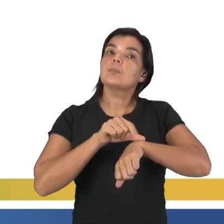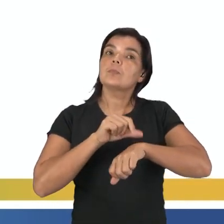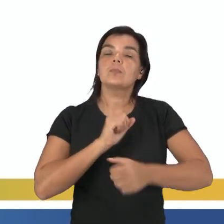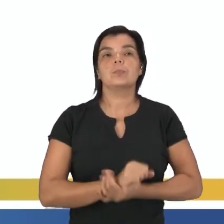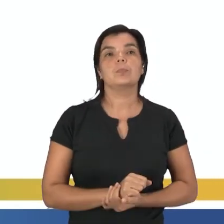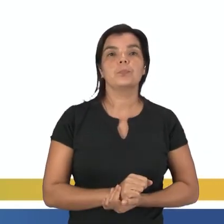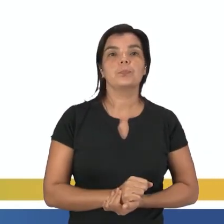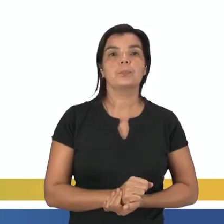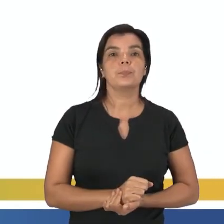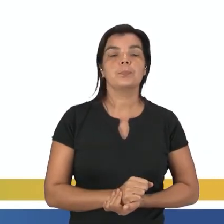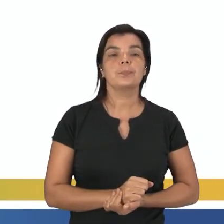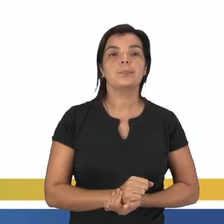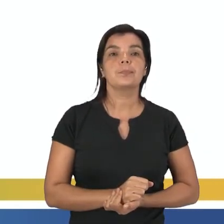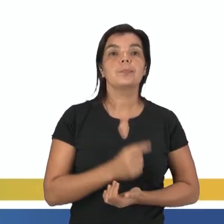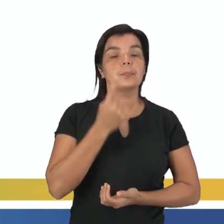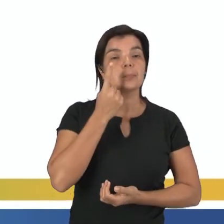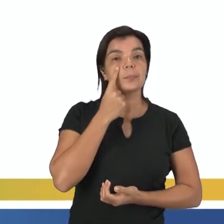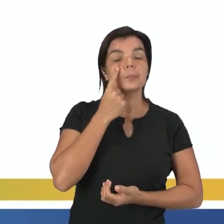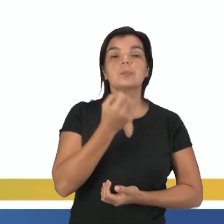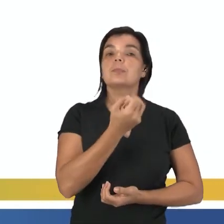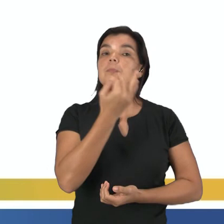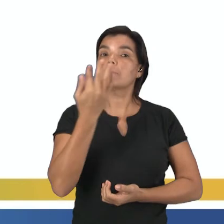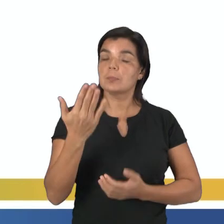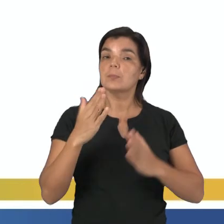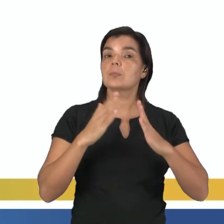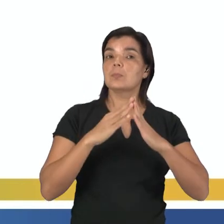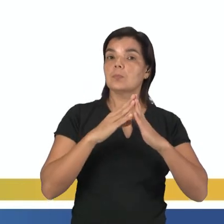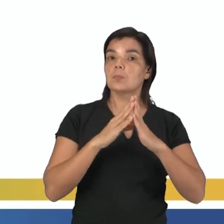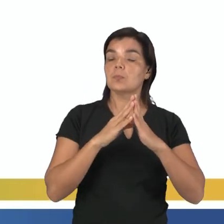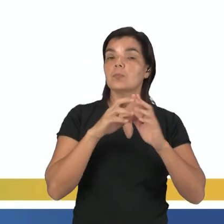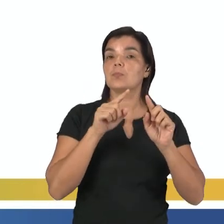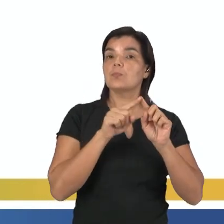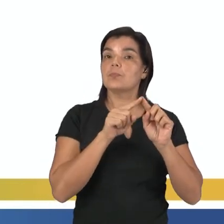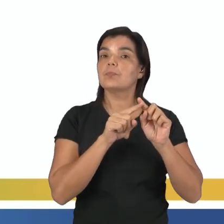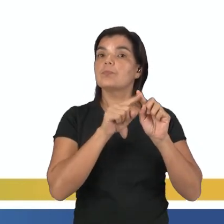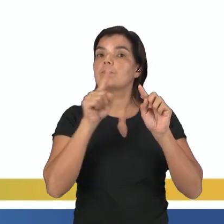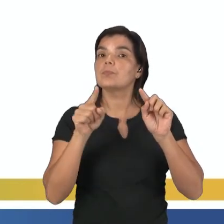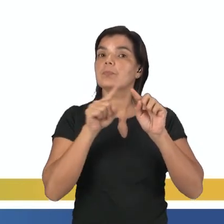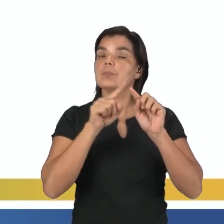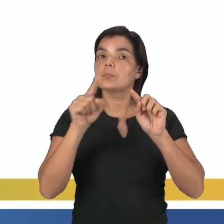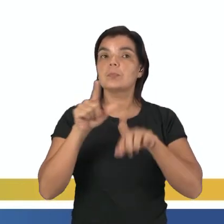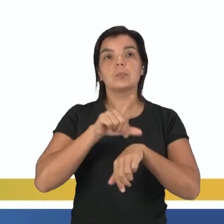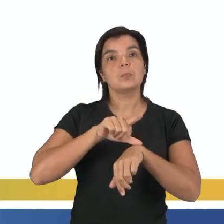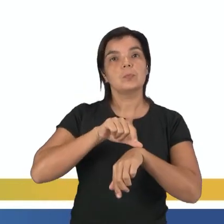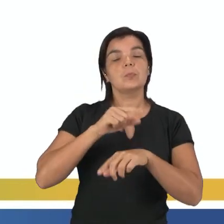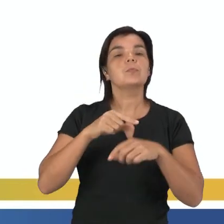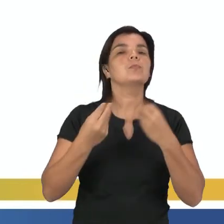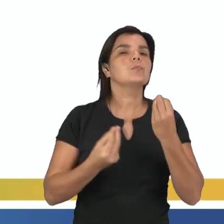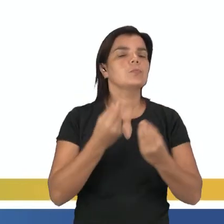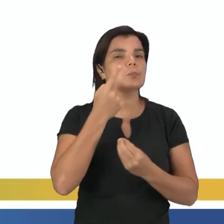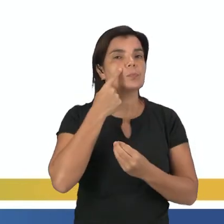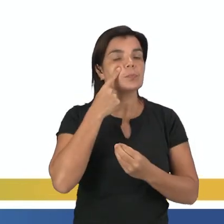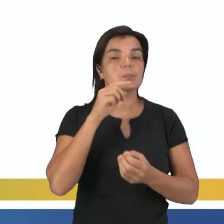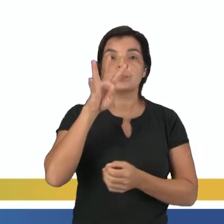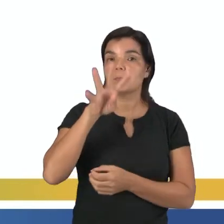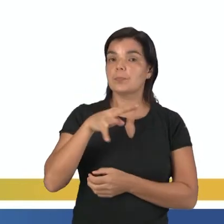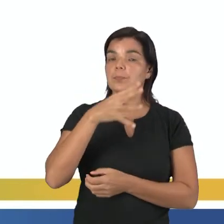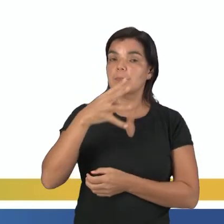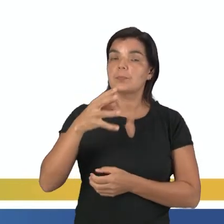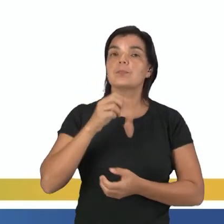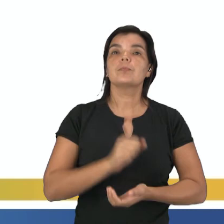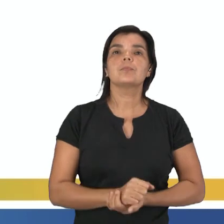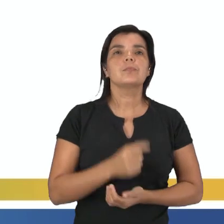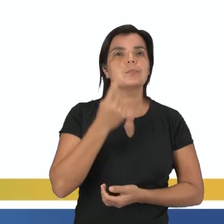Então qual é o primeiro passo, né? Observe quantas casas pulamos de segundos para horas. E quando você faz sua tabelinha,